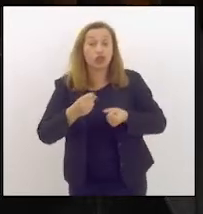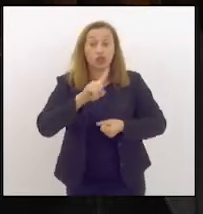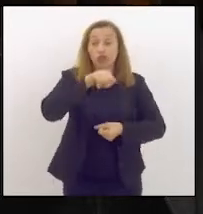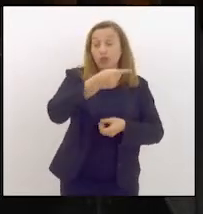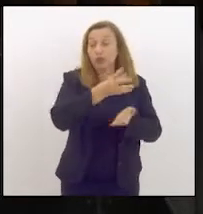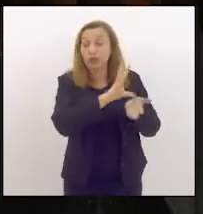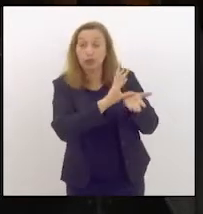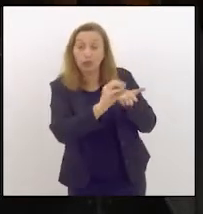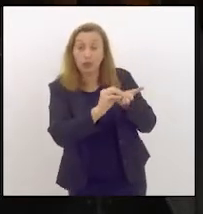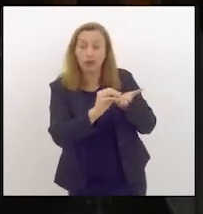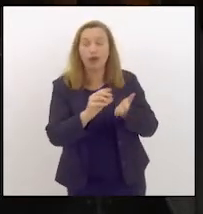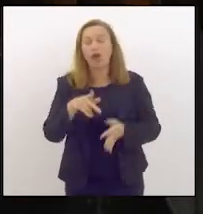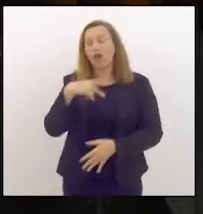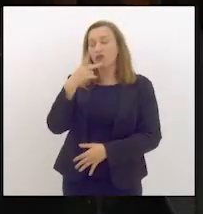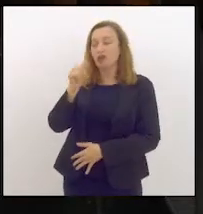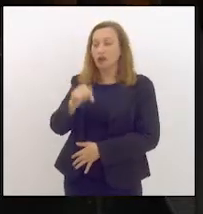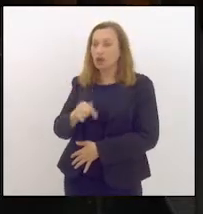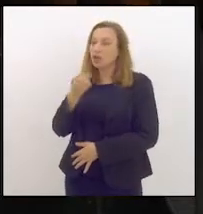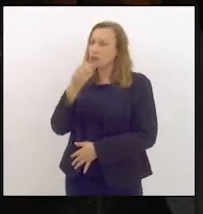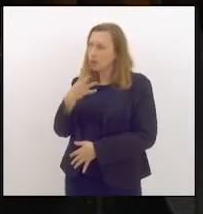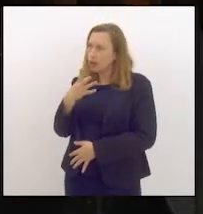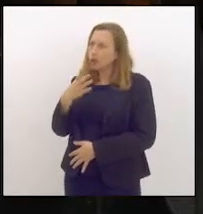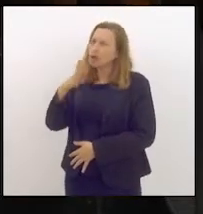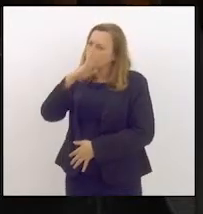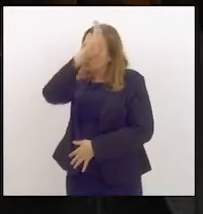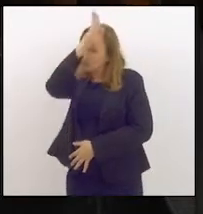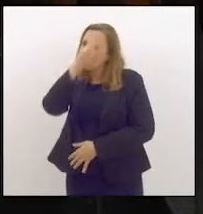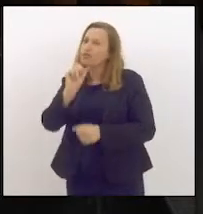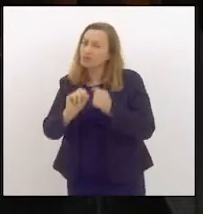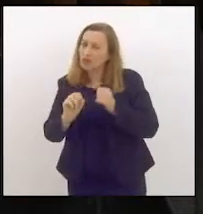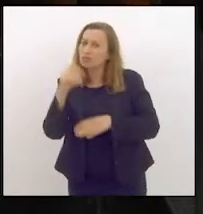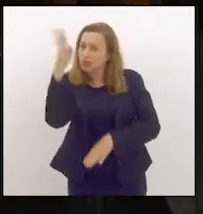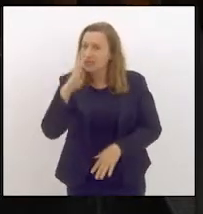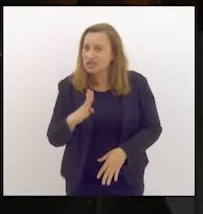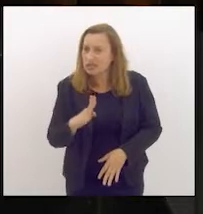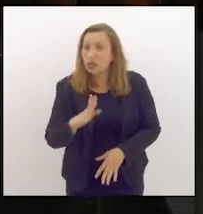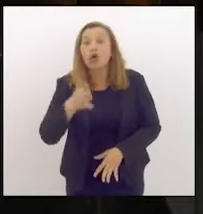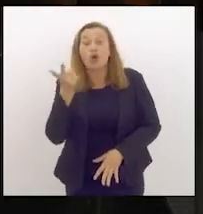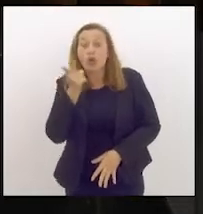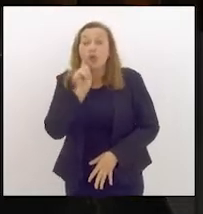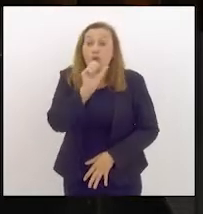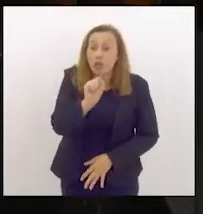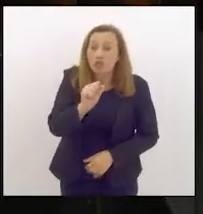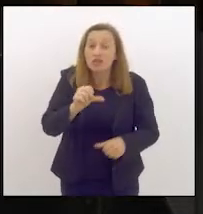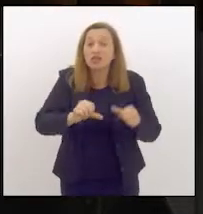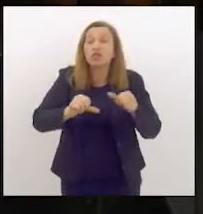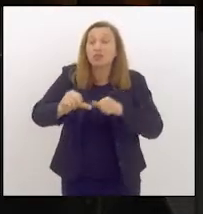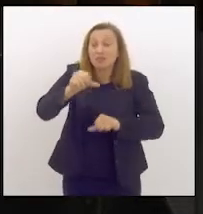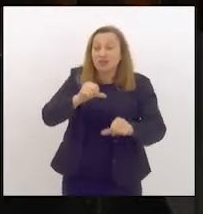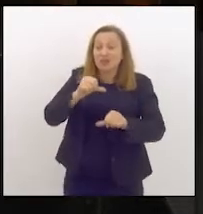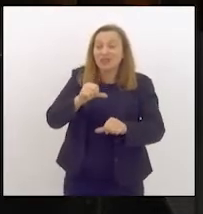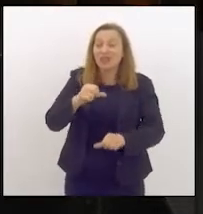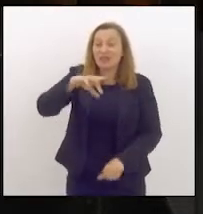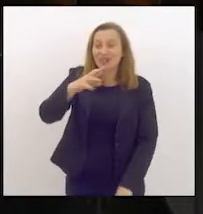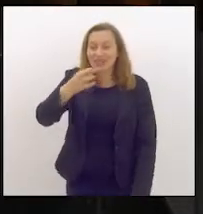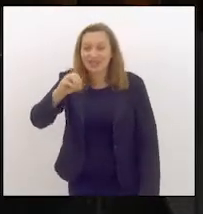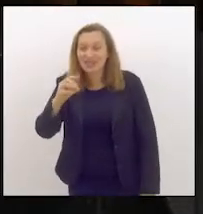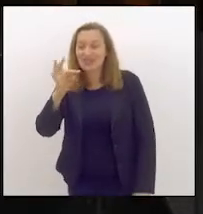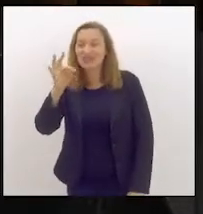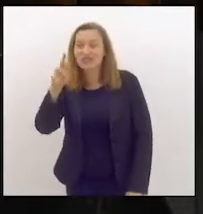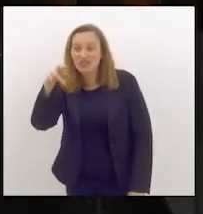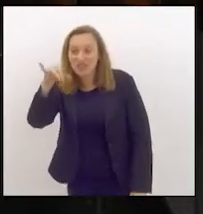outras faltas E aí eu refiro-me aqui o bem que bolsonaro faz para o Brasil conseguiu converter Marcelo freixo a não